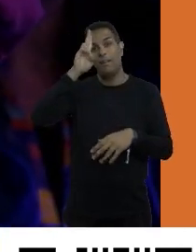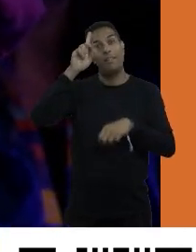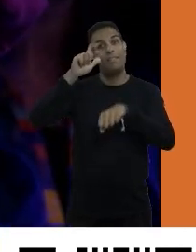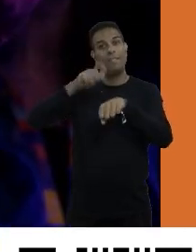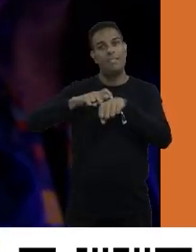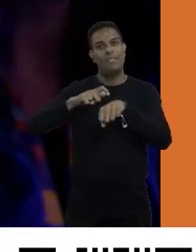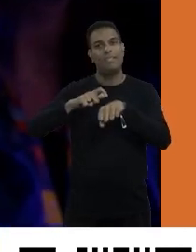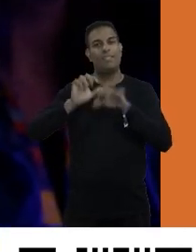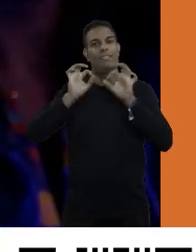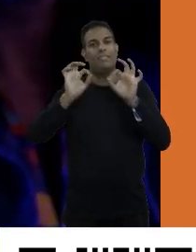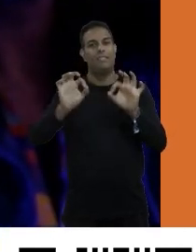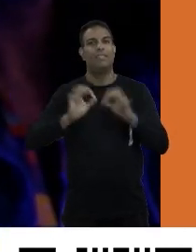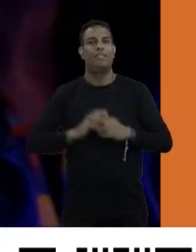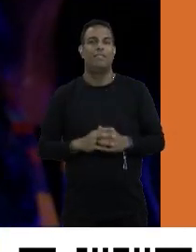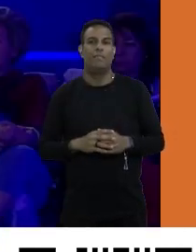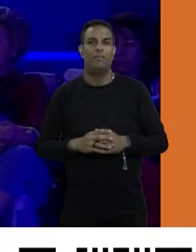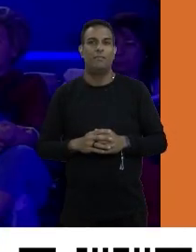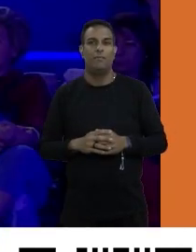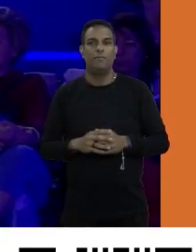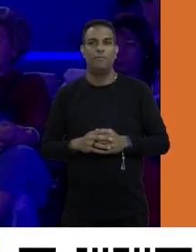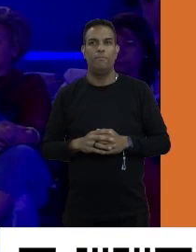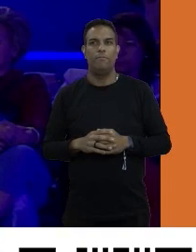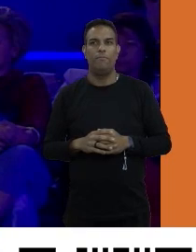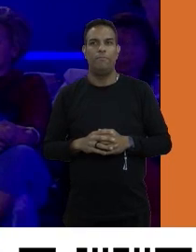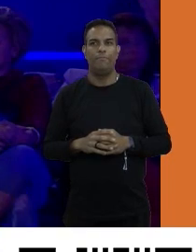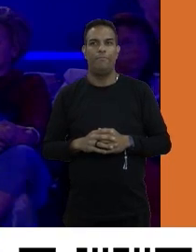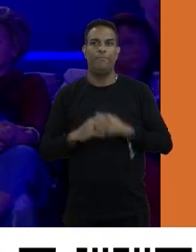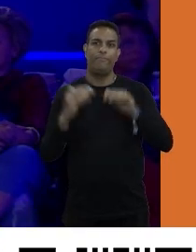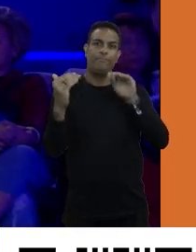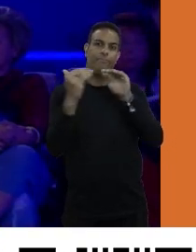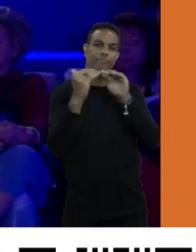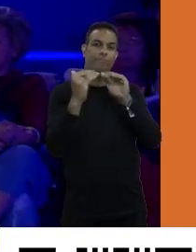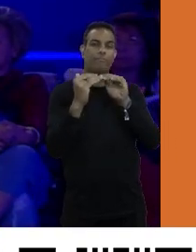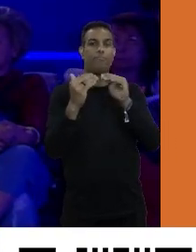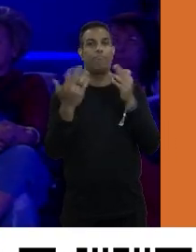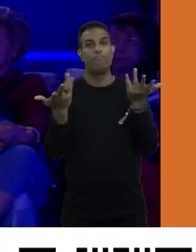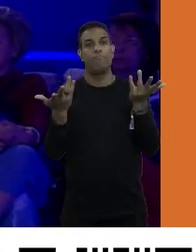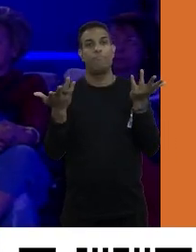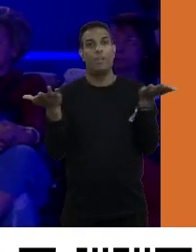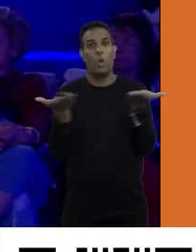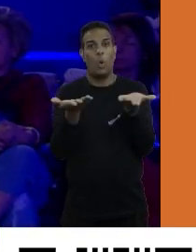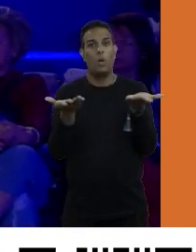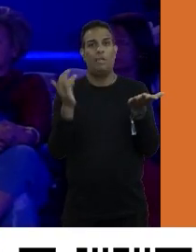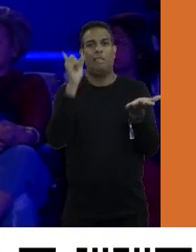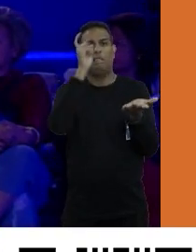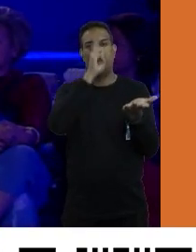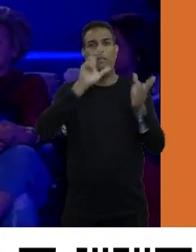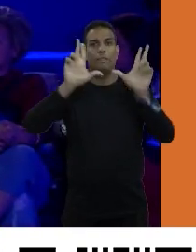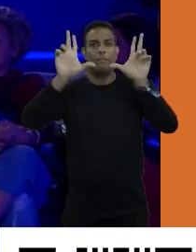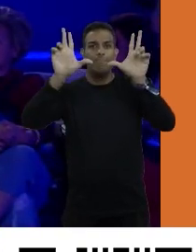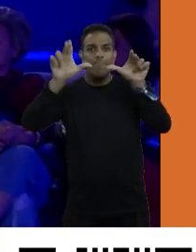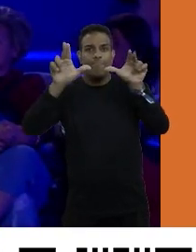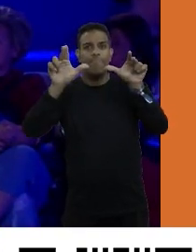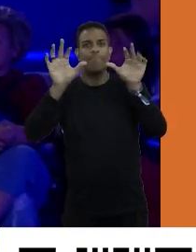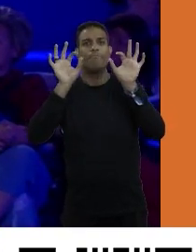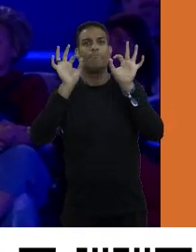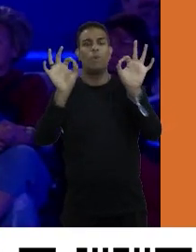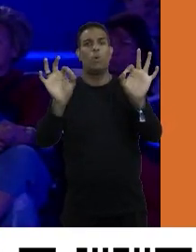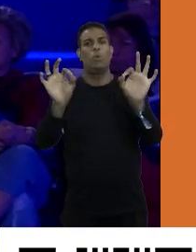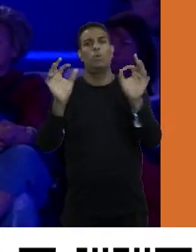Obrigada. Nesse exato momento. Não, eu acho, eu concordo com você, nós estamos num momento extremamente desafiador.